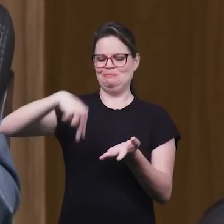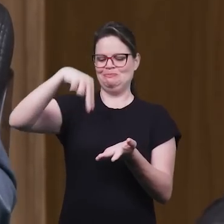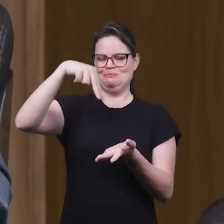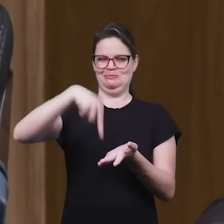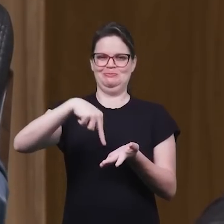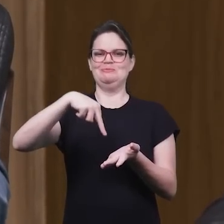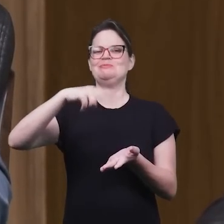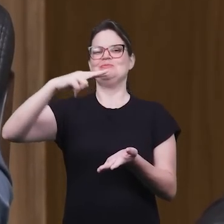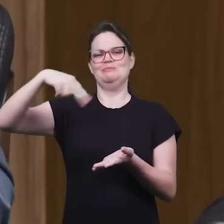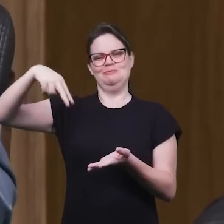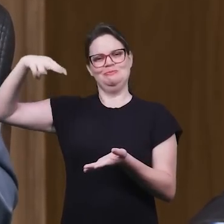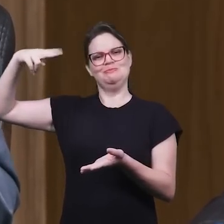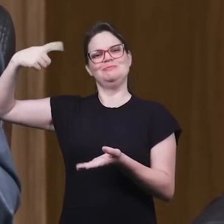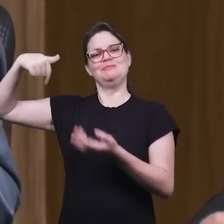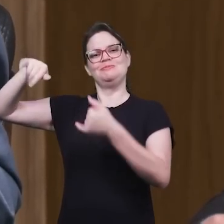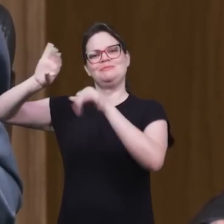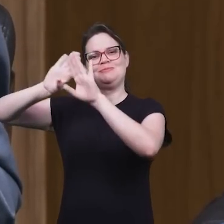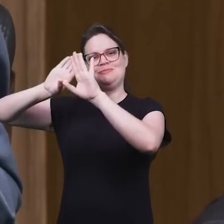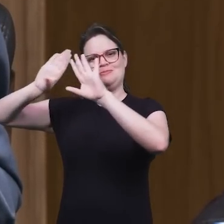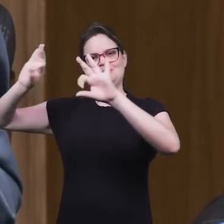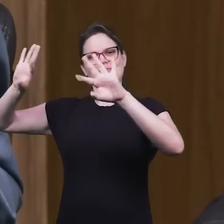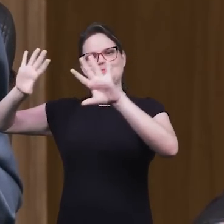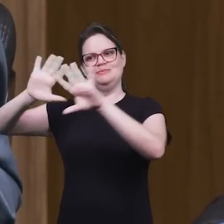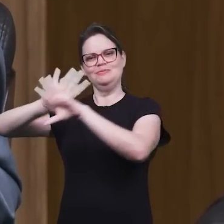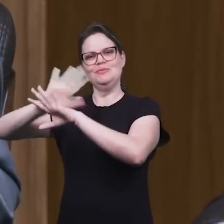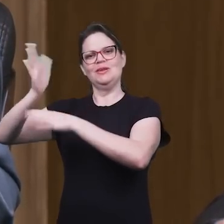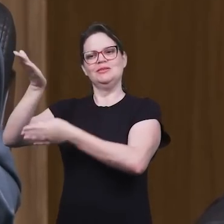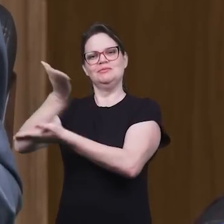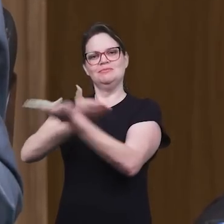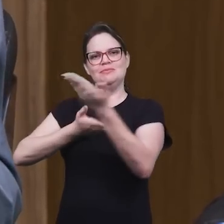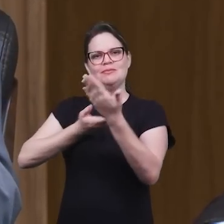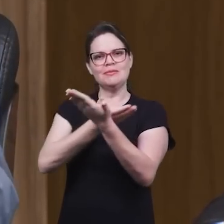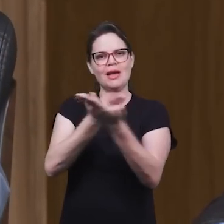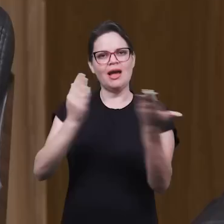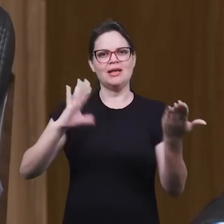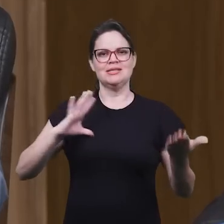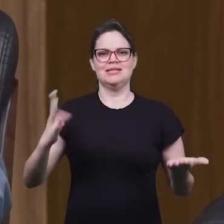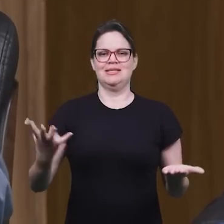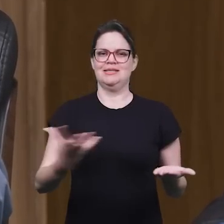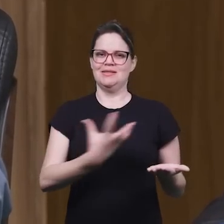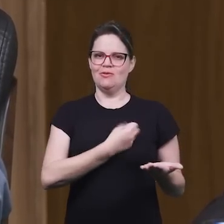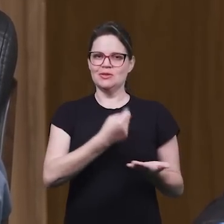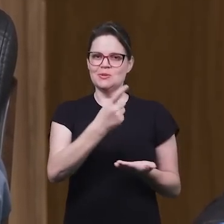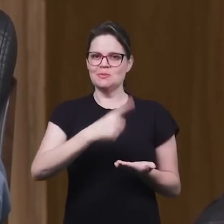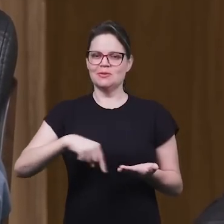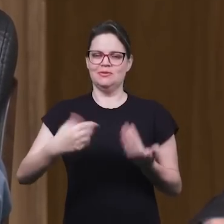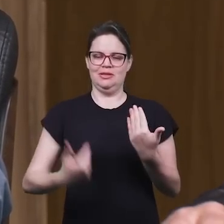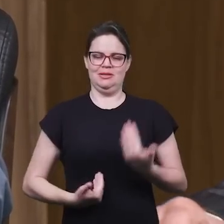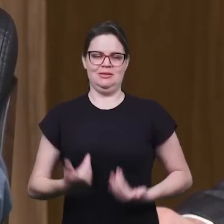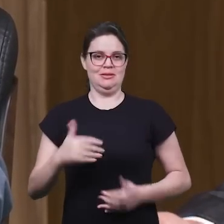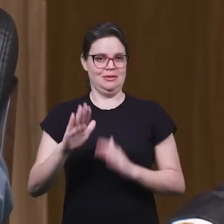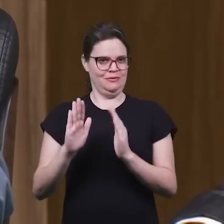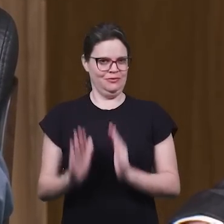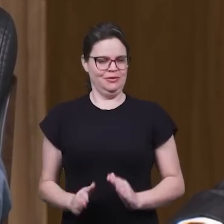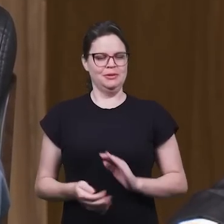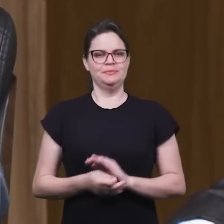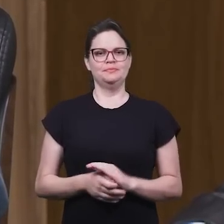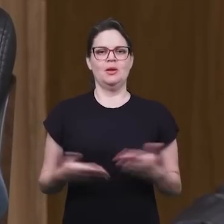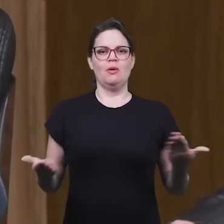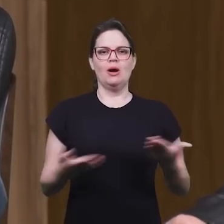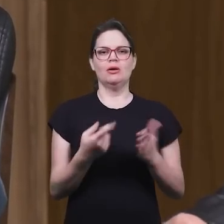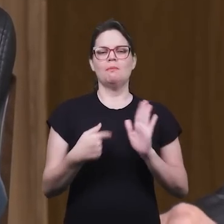a eternidade aqueles que lhe são fiéis. Mas vamos aqui os fatos,